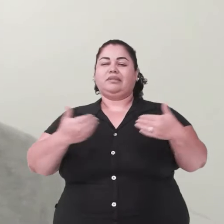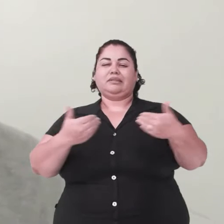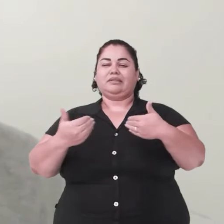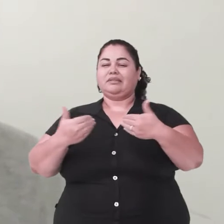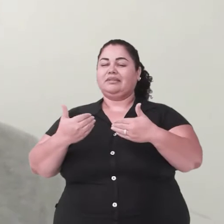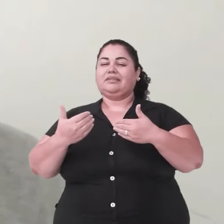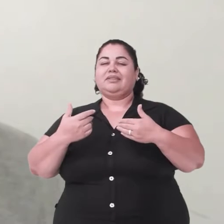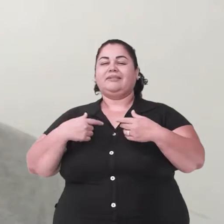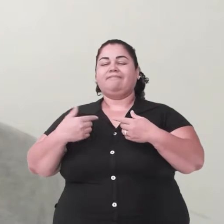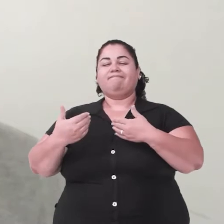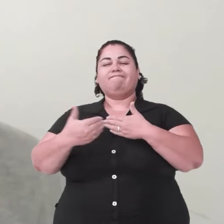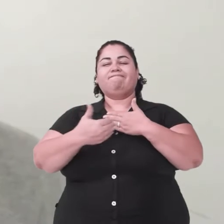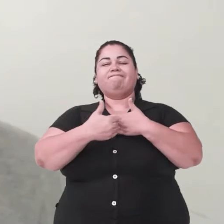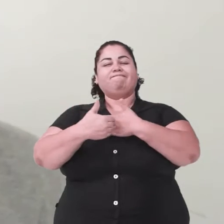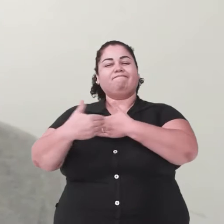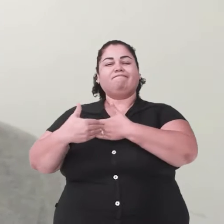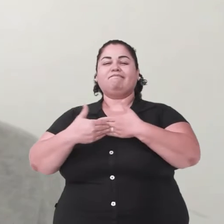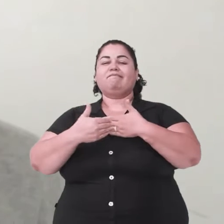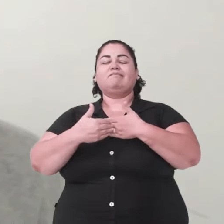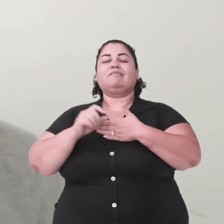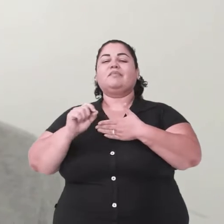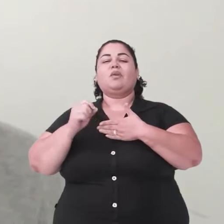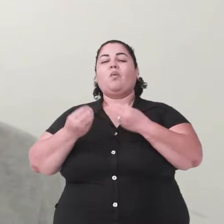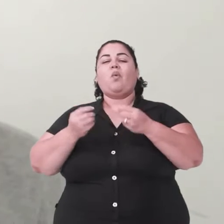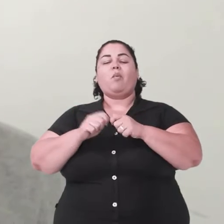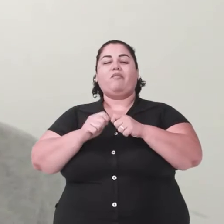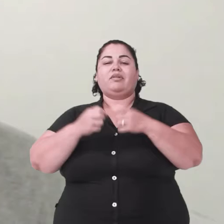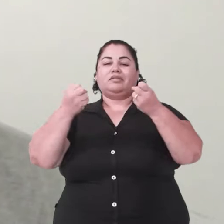interferem aí nessa definição, né,